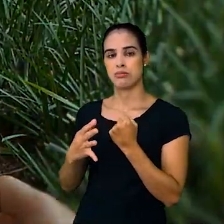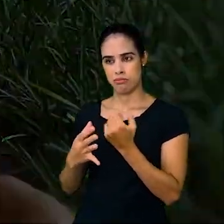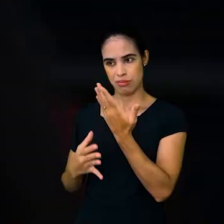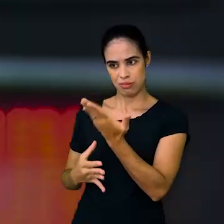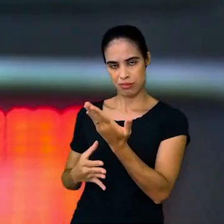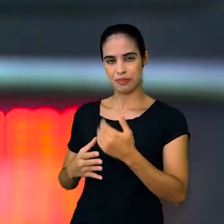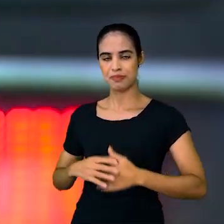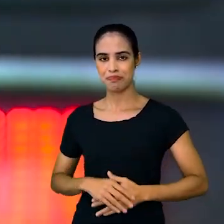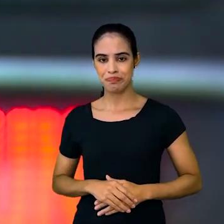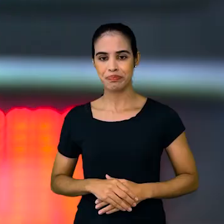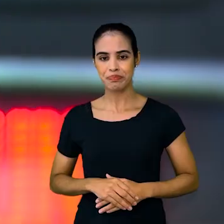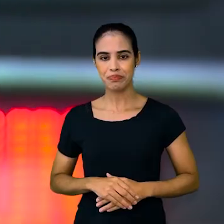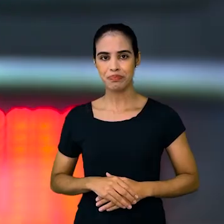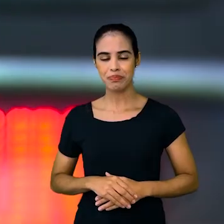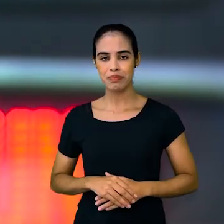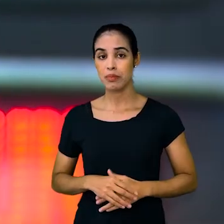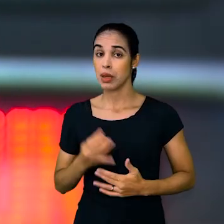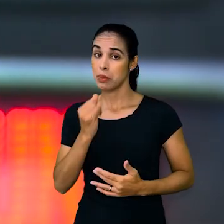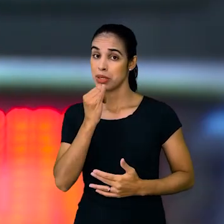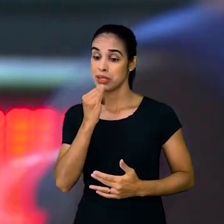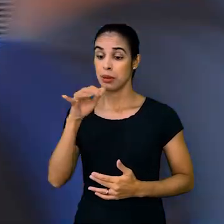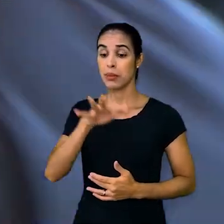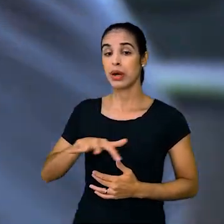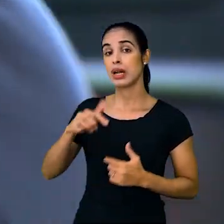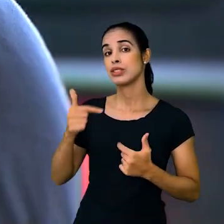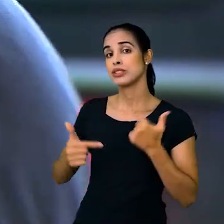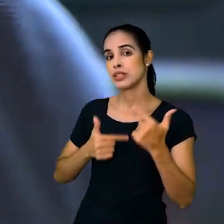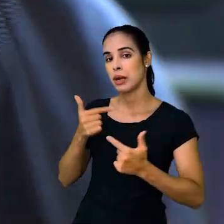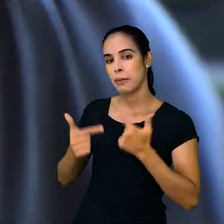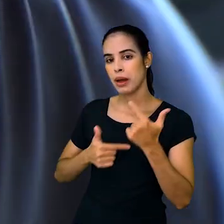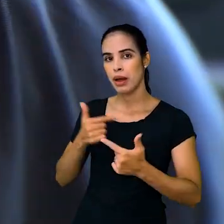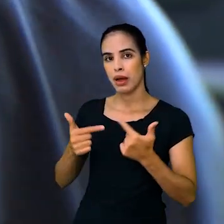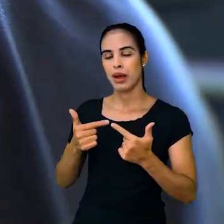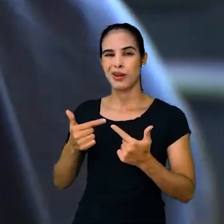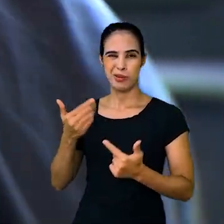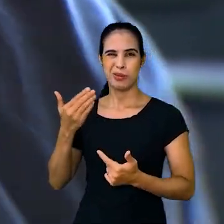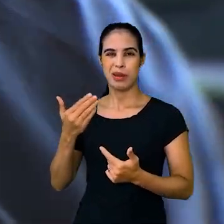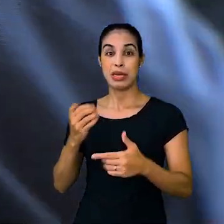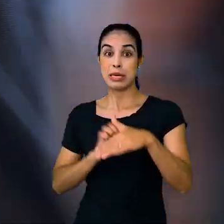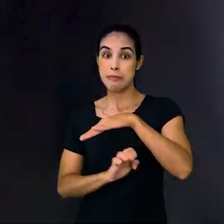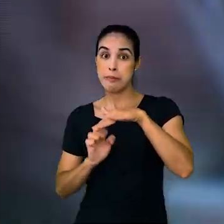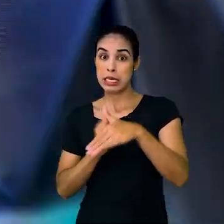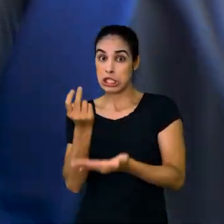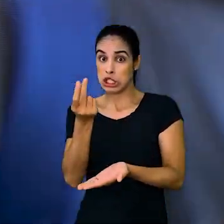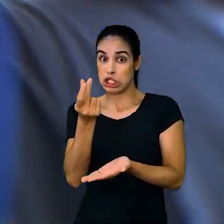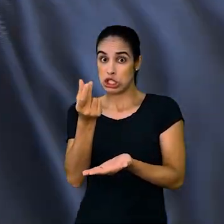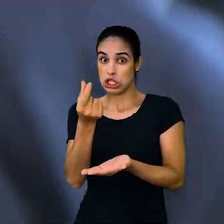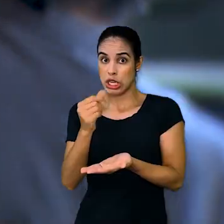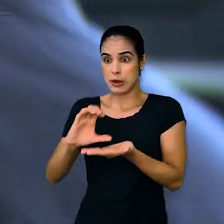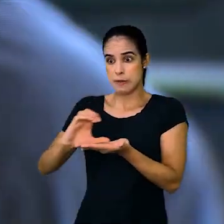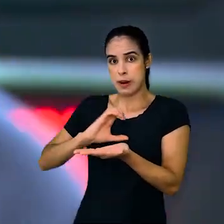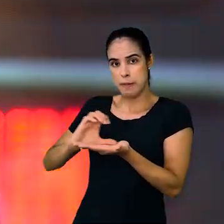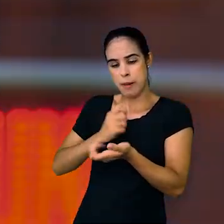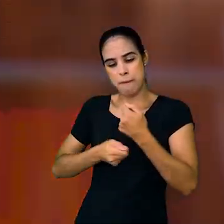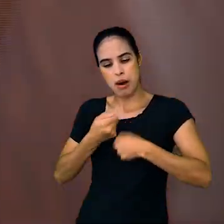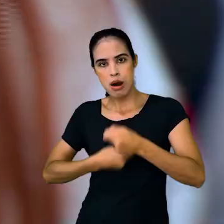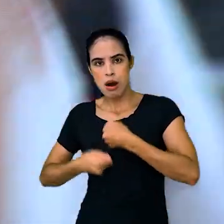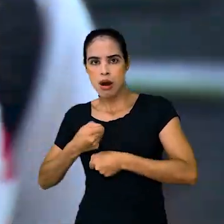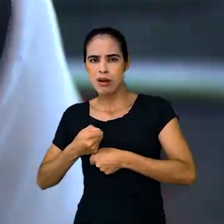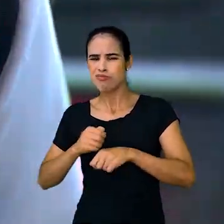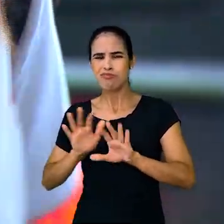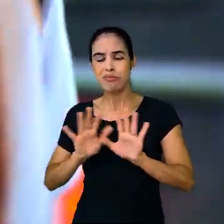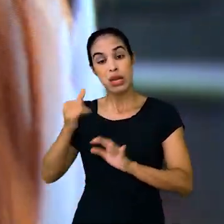segurança nesse ambiente de trabalho. Então, por exemplo, empresas que recebiam pagamentos em dinheiro que mudam para receber só via cartão